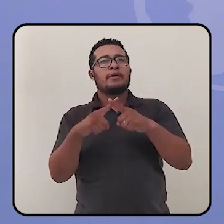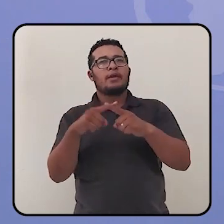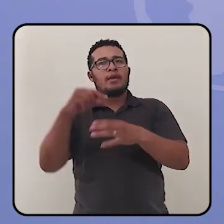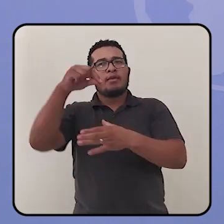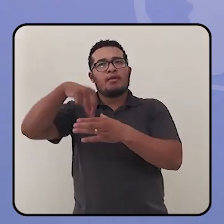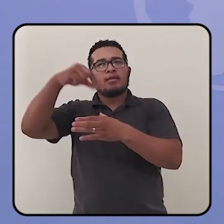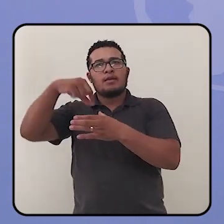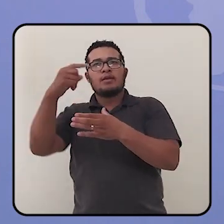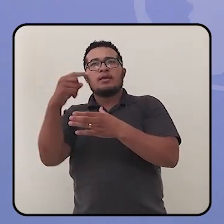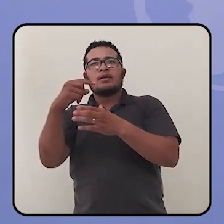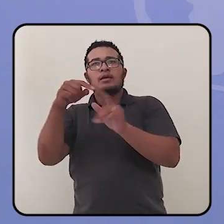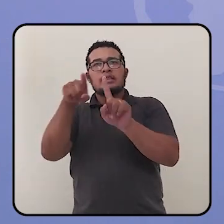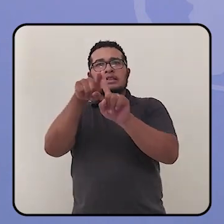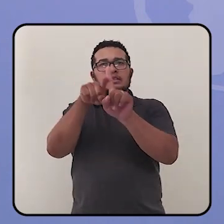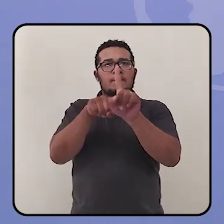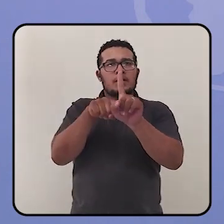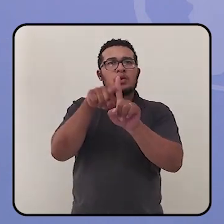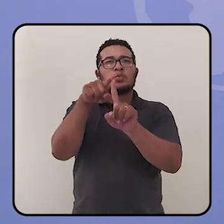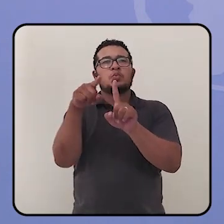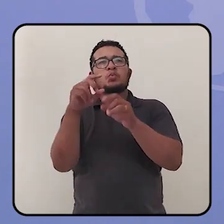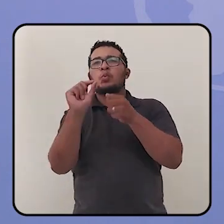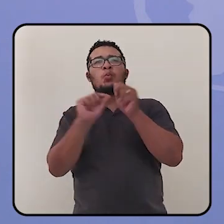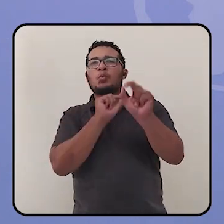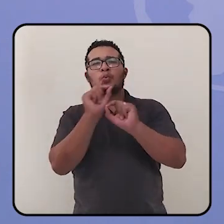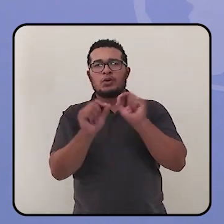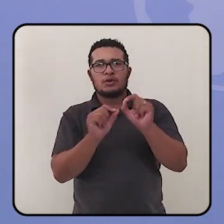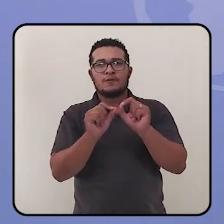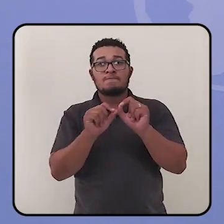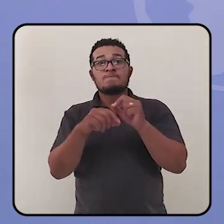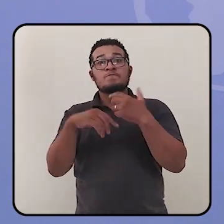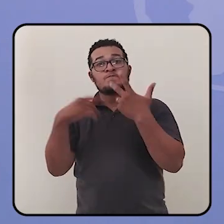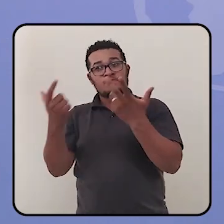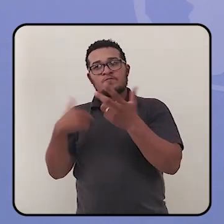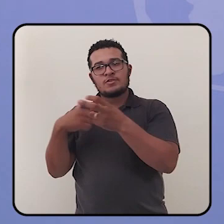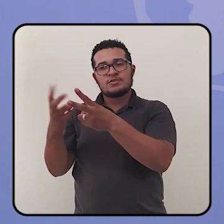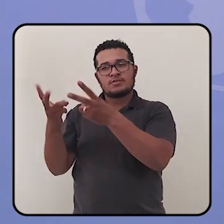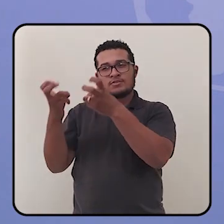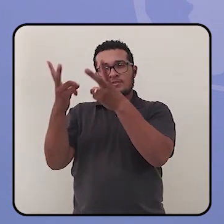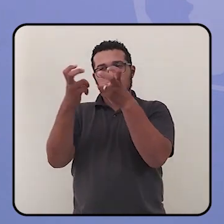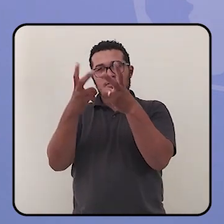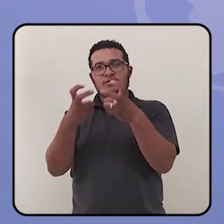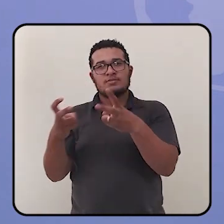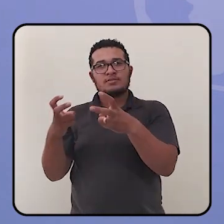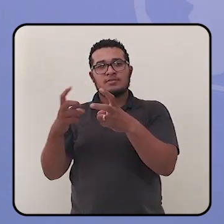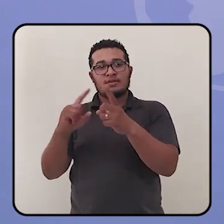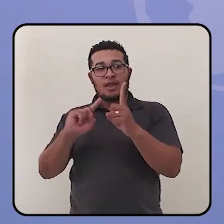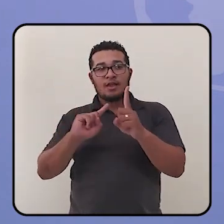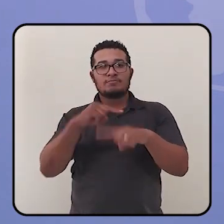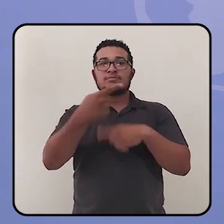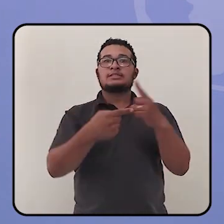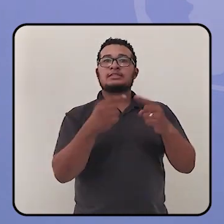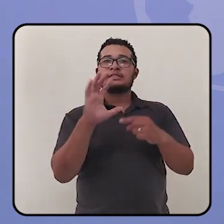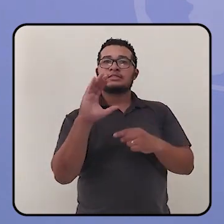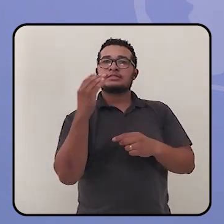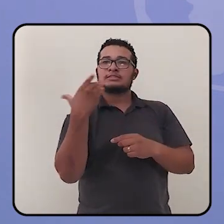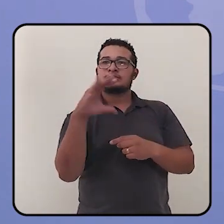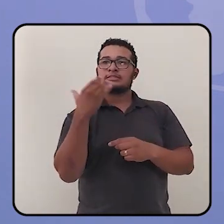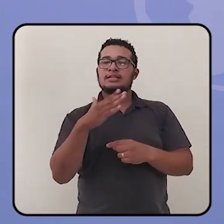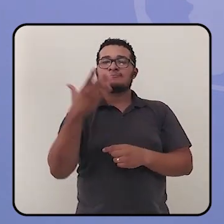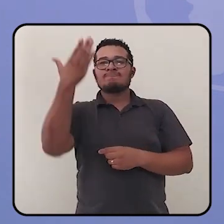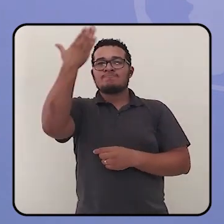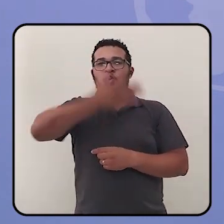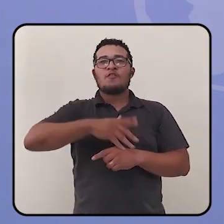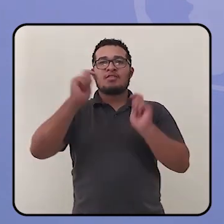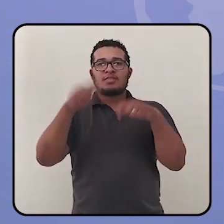chá foi a água foi a temperatura foi abafar o chá então a partir da observação a ciência entra e comprova